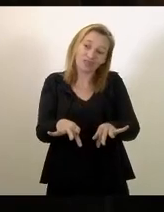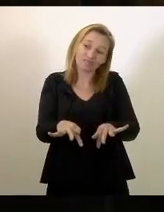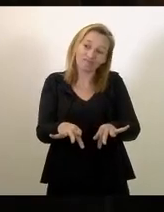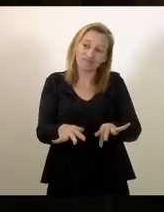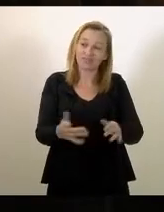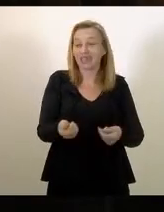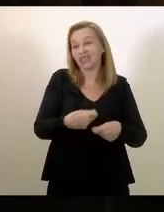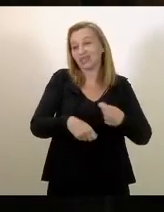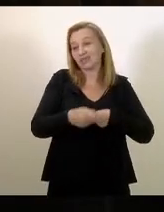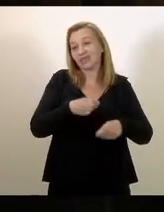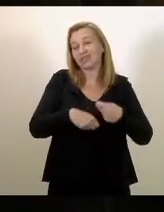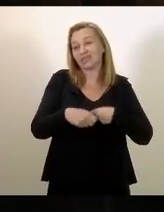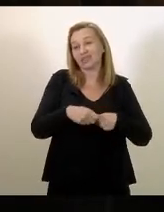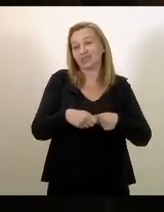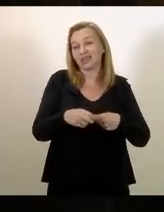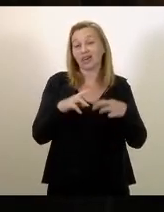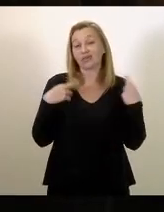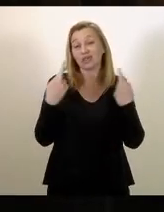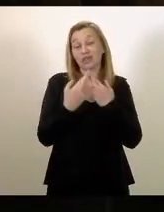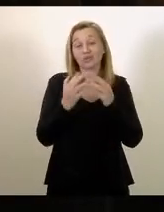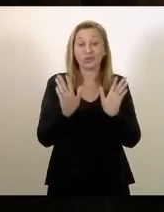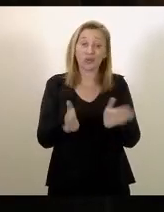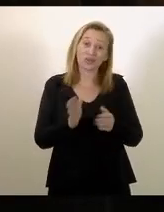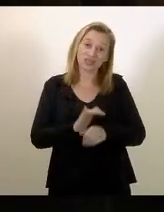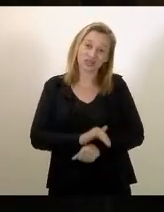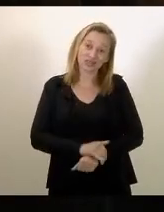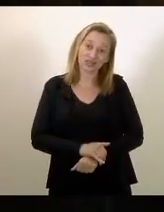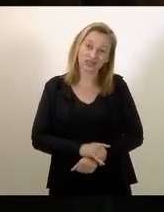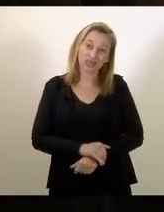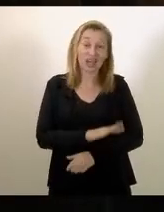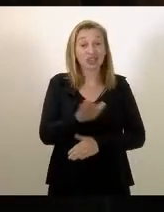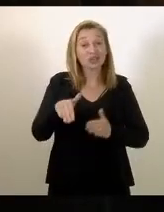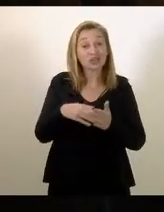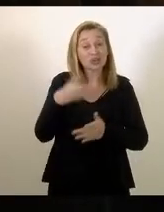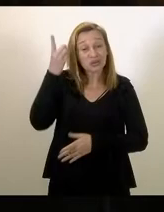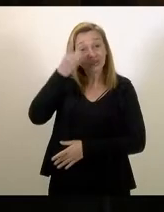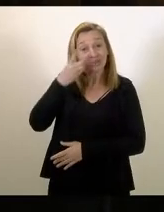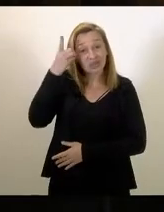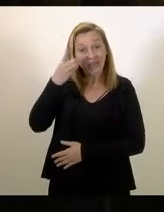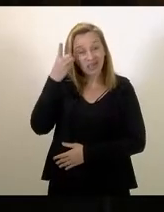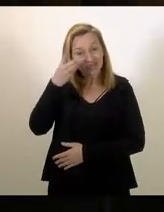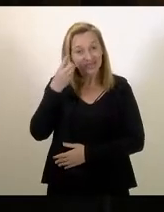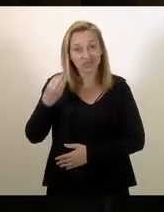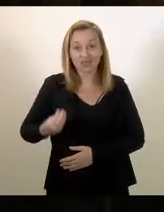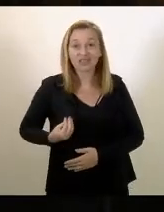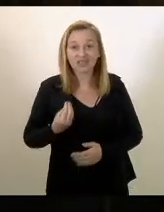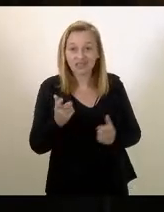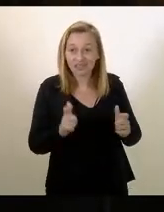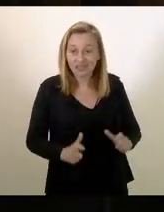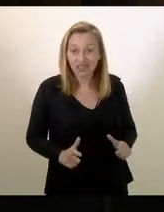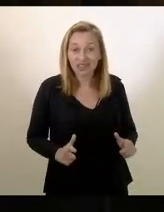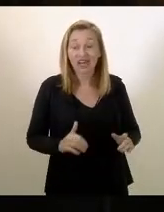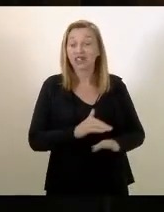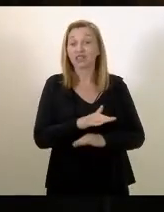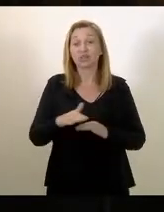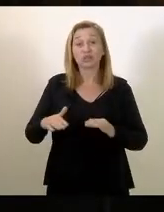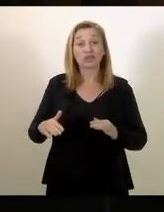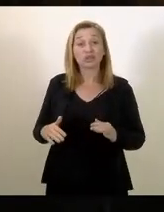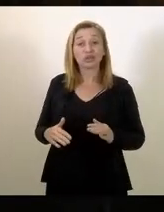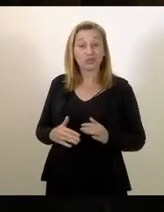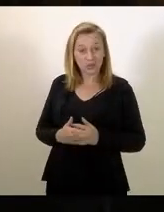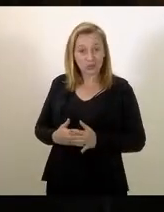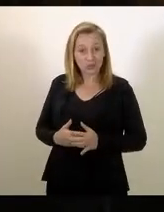da sessão de hoje senhoras deputadas presentes senhores deputados